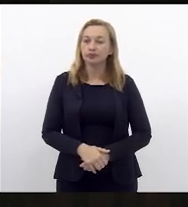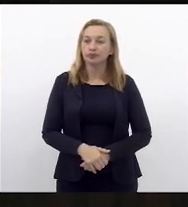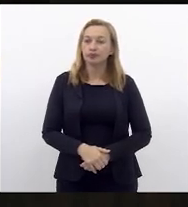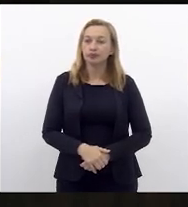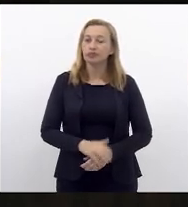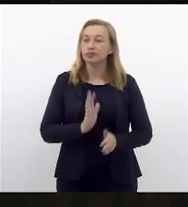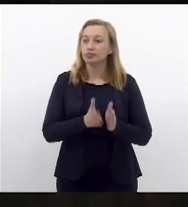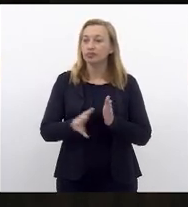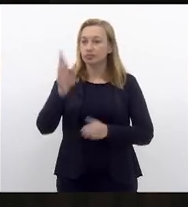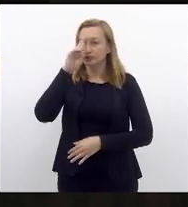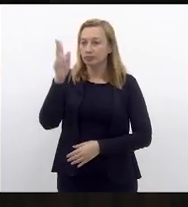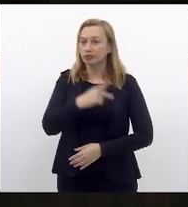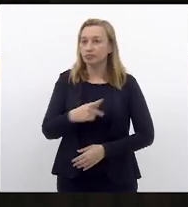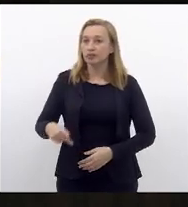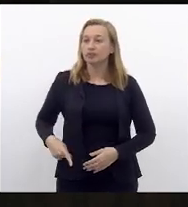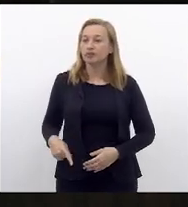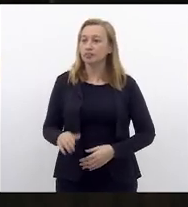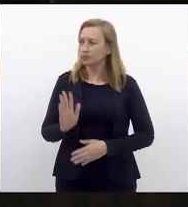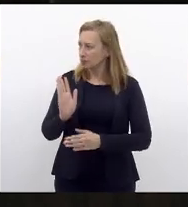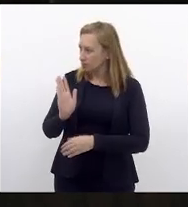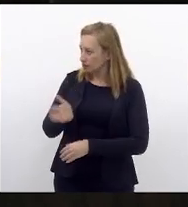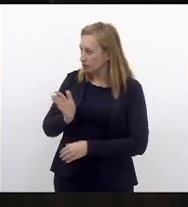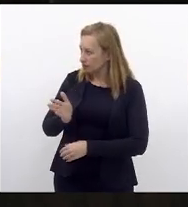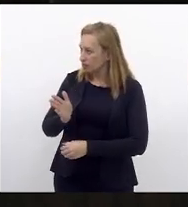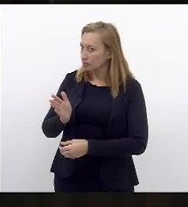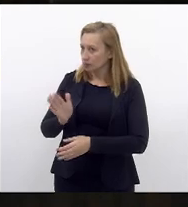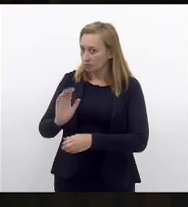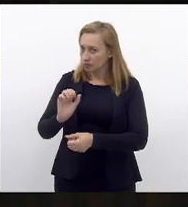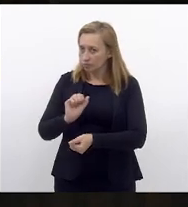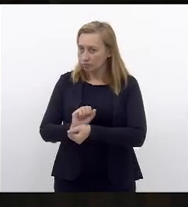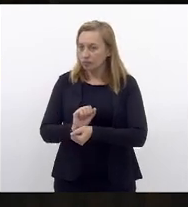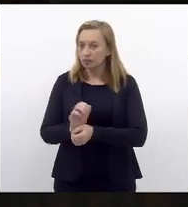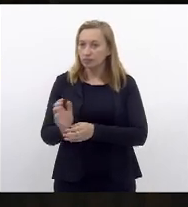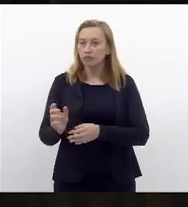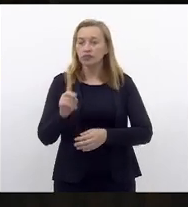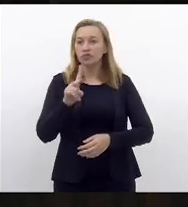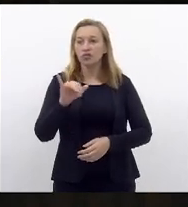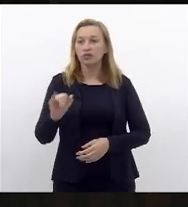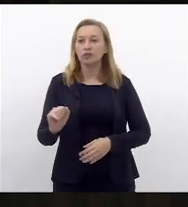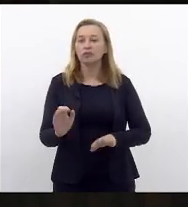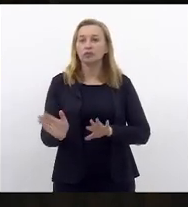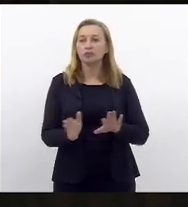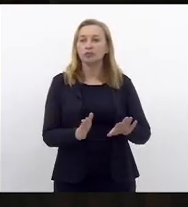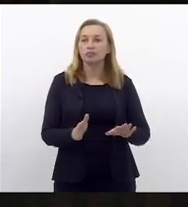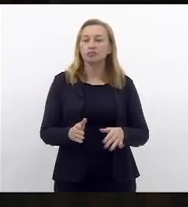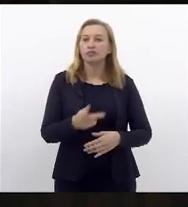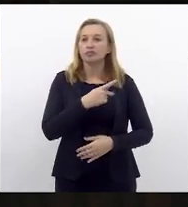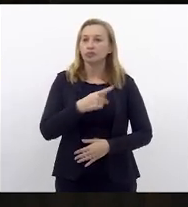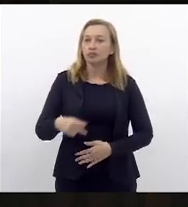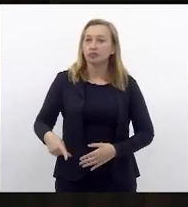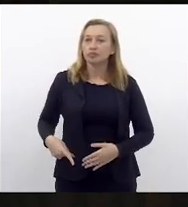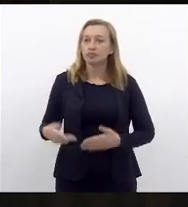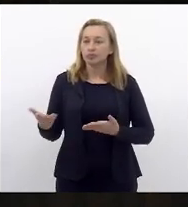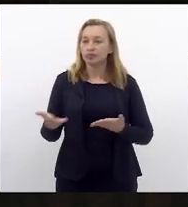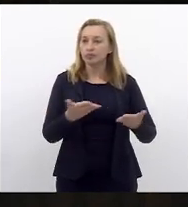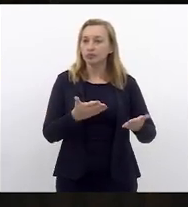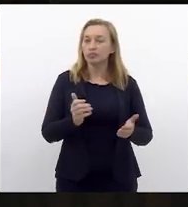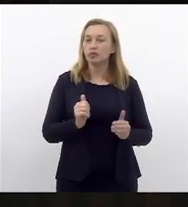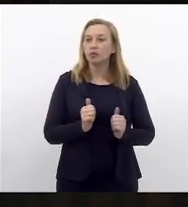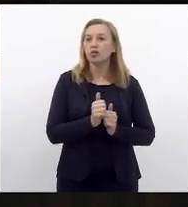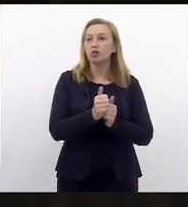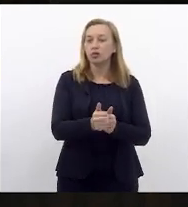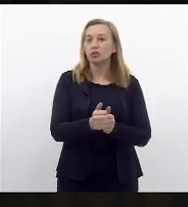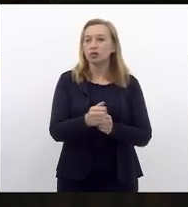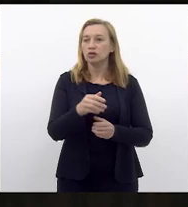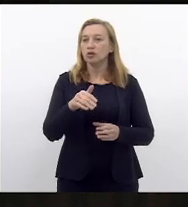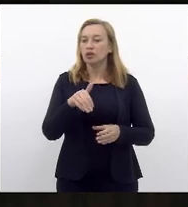Questão de ordem, presidente. Já consegui no oval, obrigado. Agradeço à presidenta que conduziu a votação,